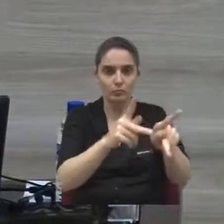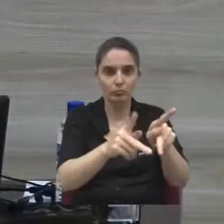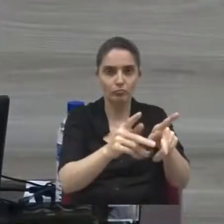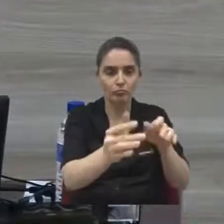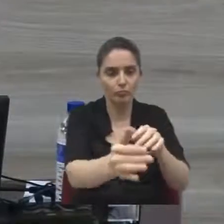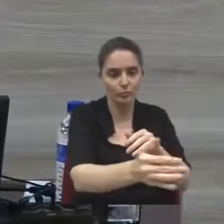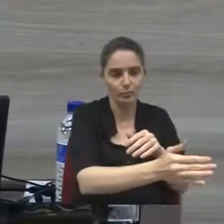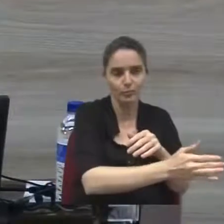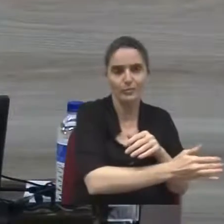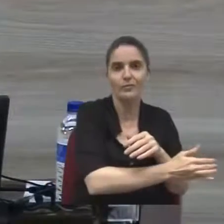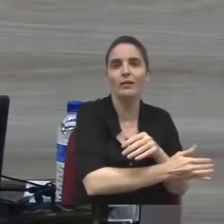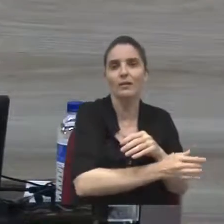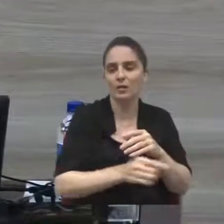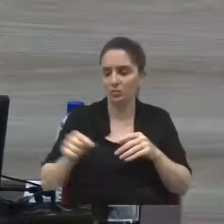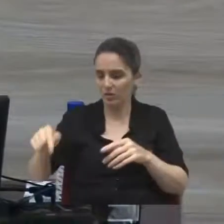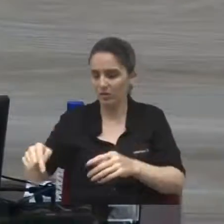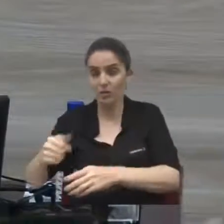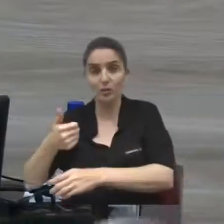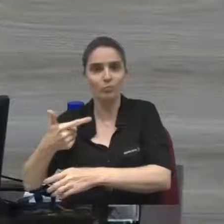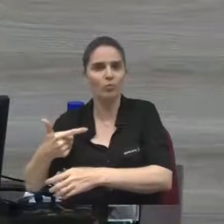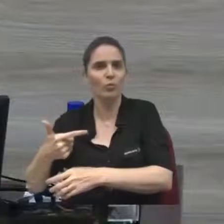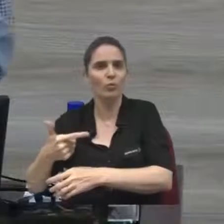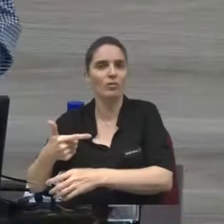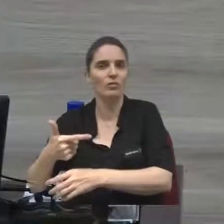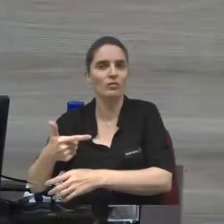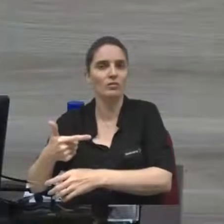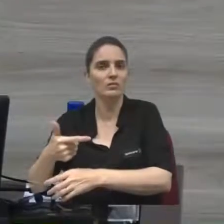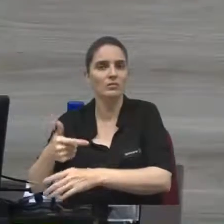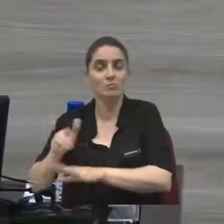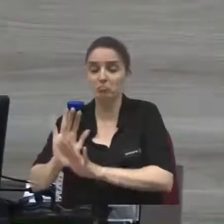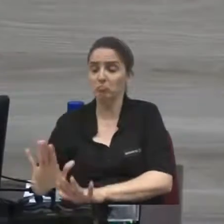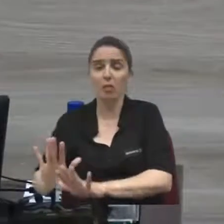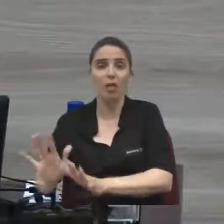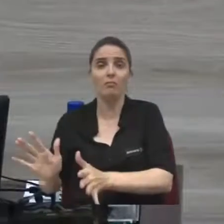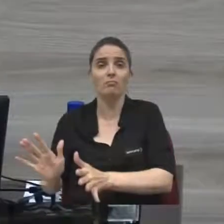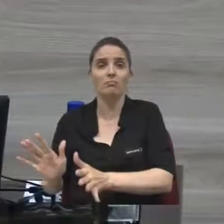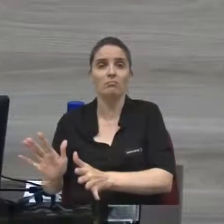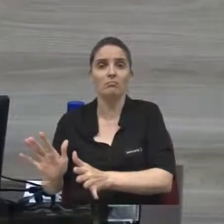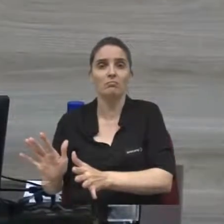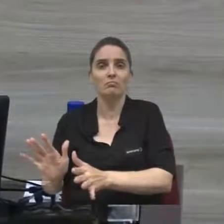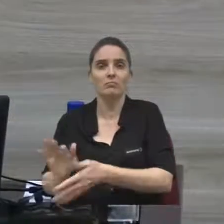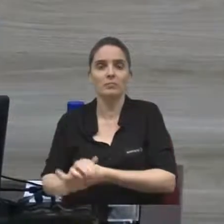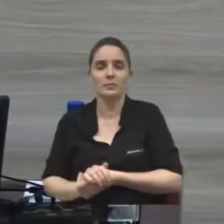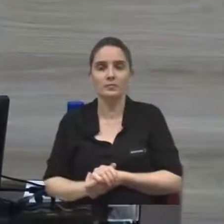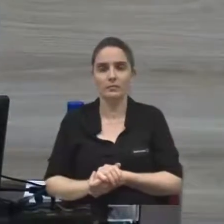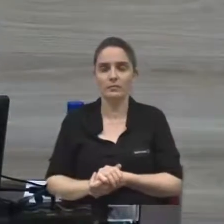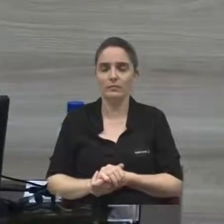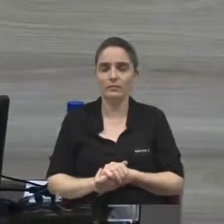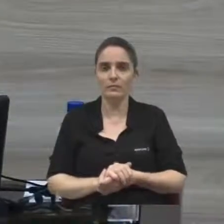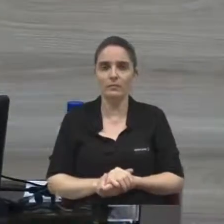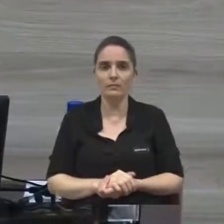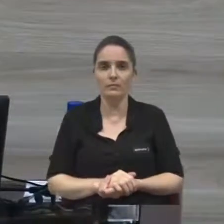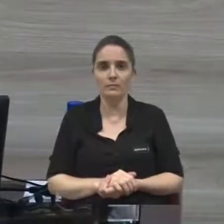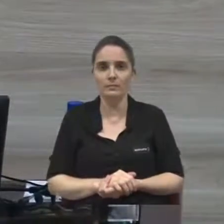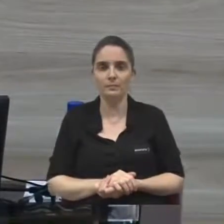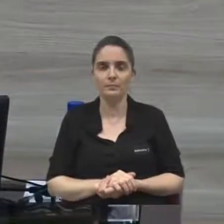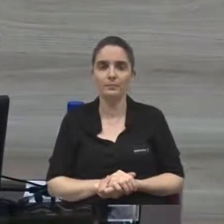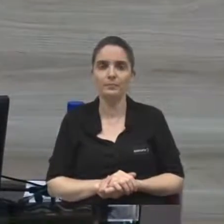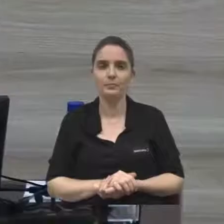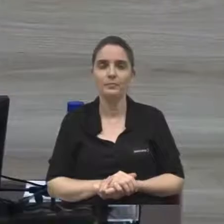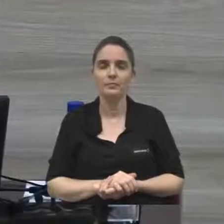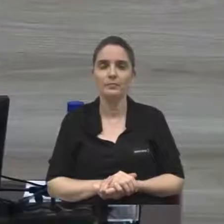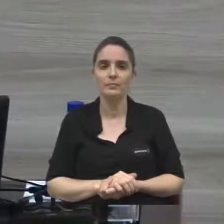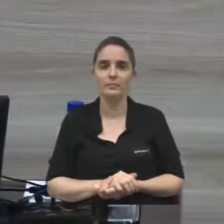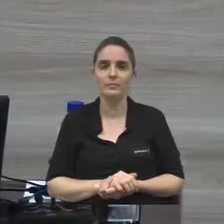ainda. Não é uma coisa que entrou agora, dá a impressão que entrou ontem esse pessoal aqui em Limeira. E sobre